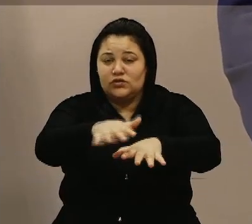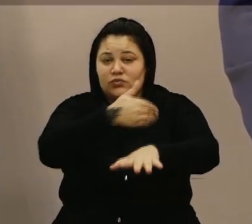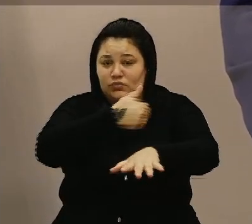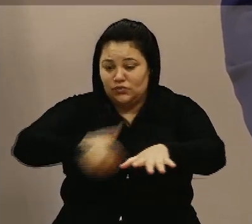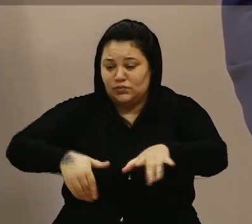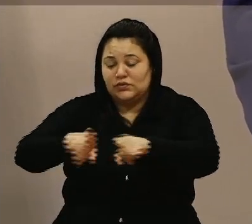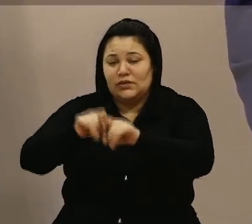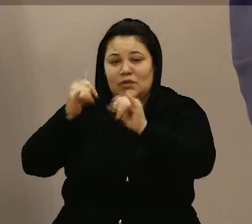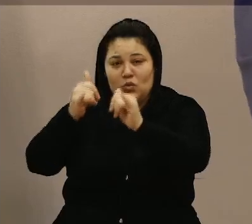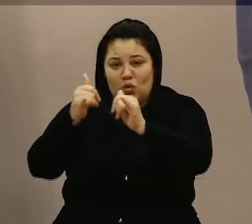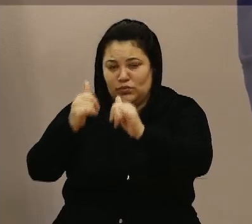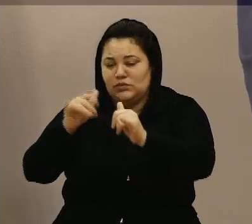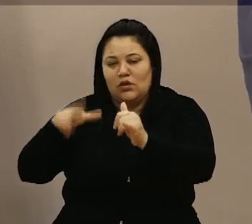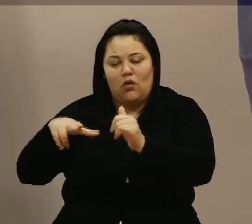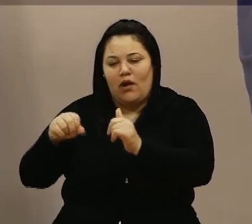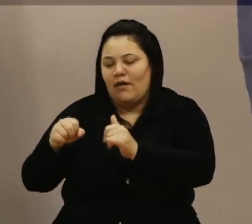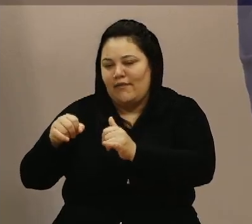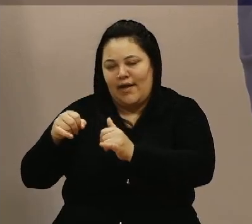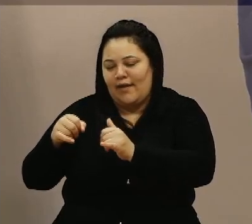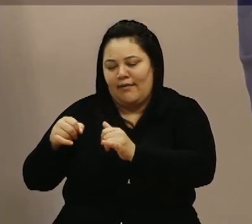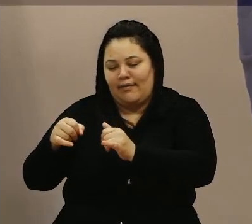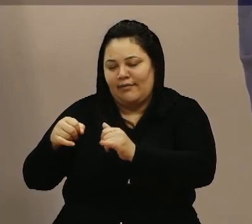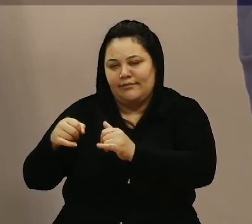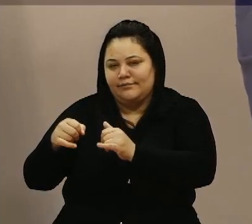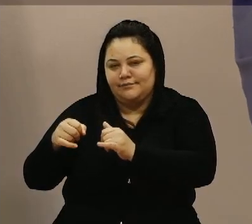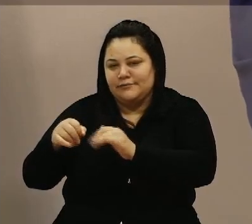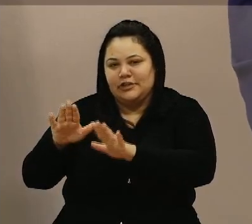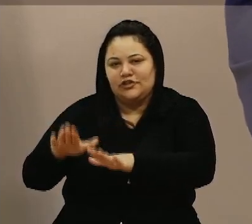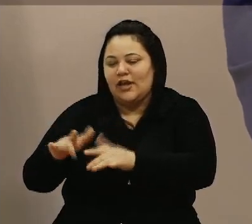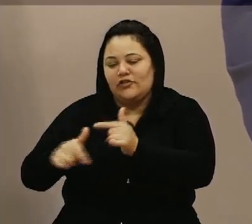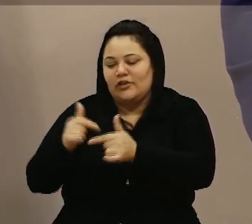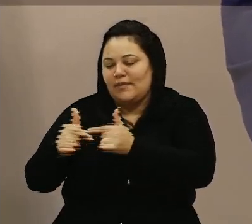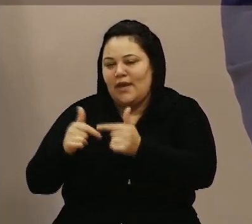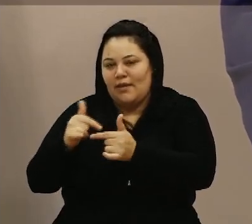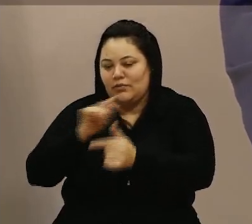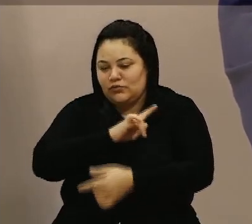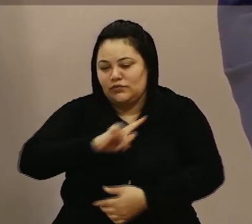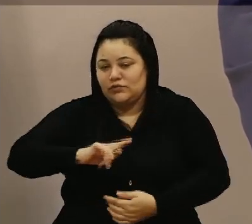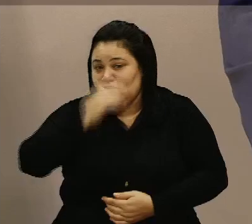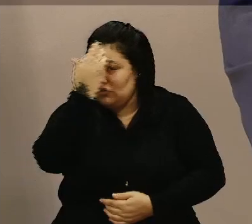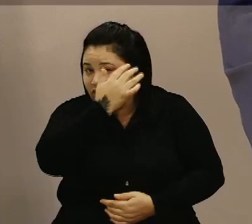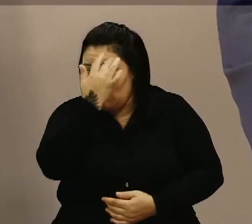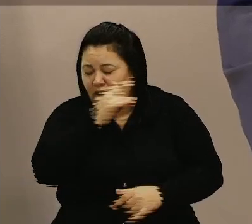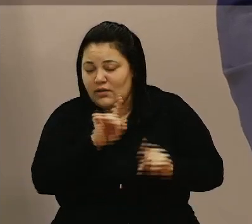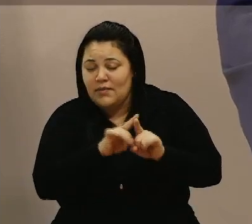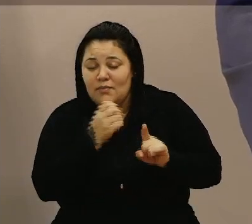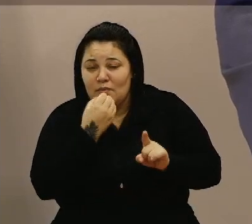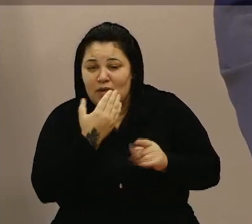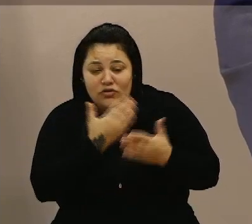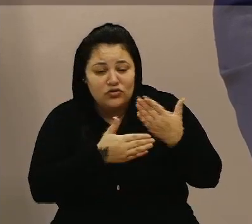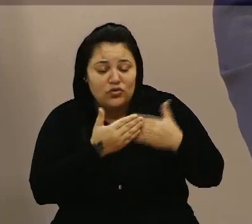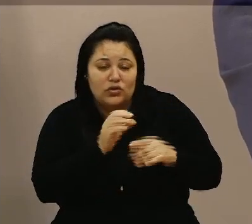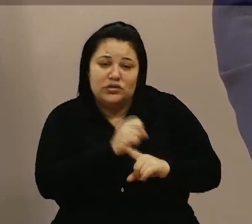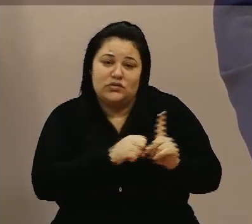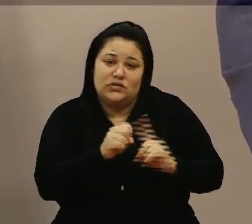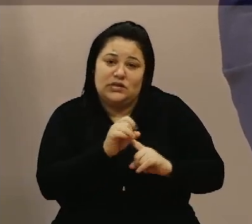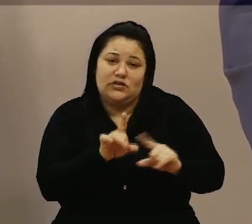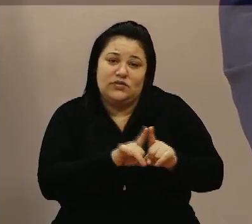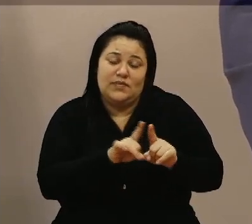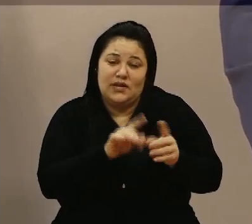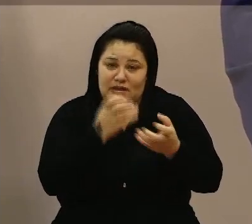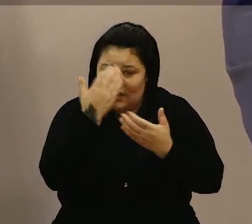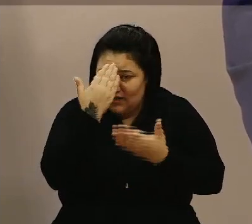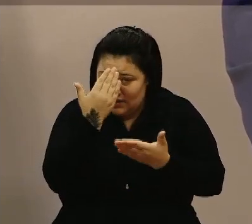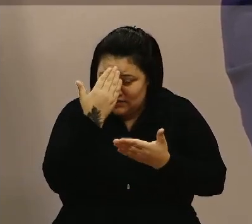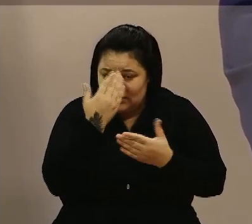não vai deixar nunca de trabalhar dessa forma para o governo Adiló, e para o bem da nossa sociedade. E agradecer também